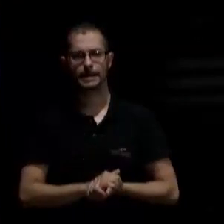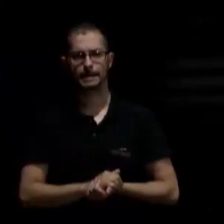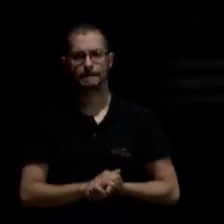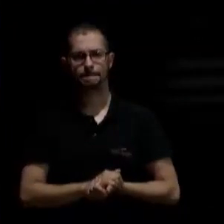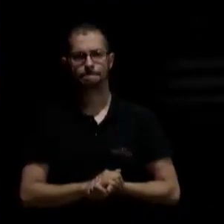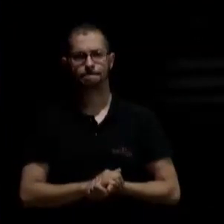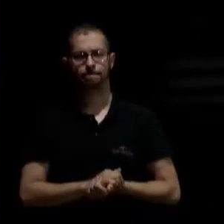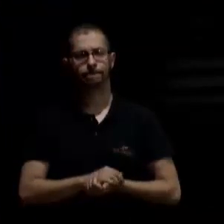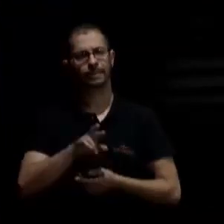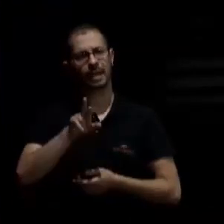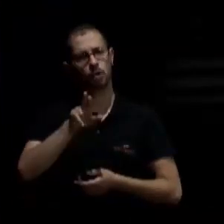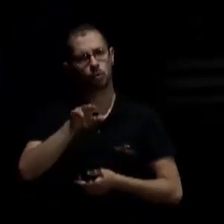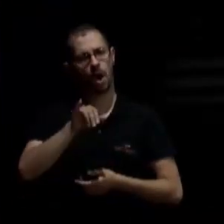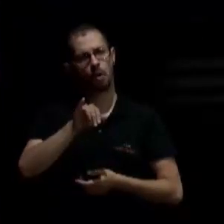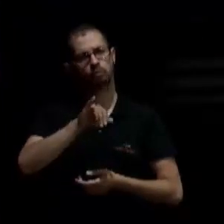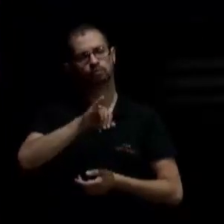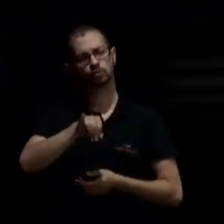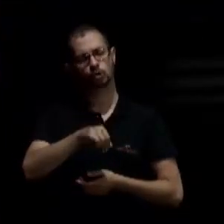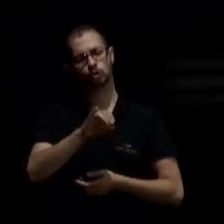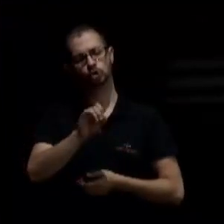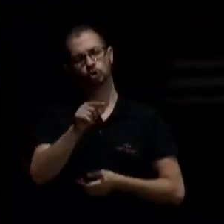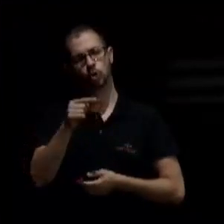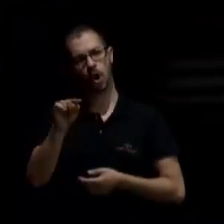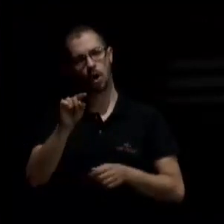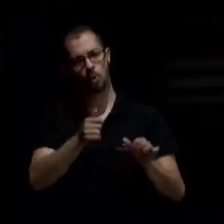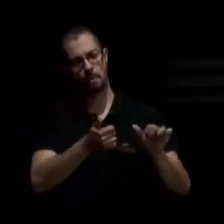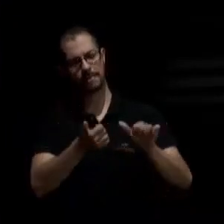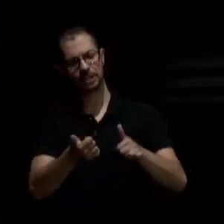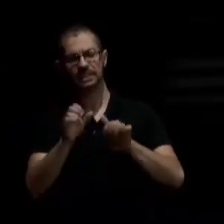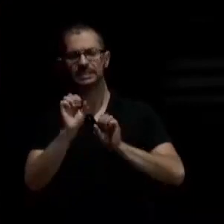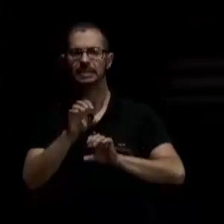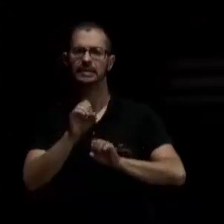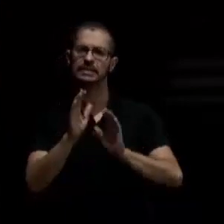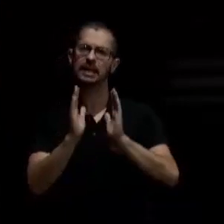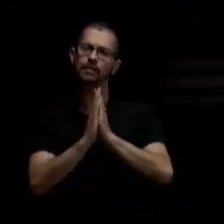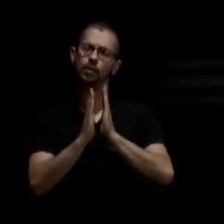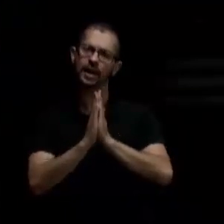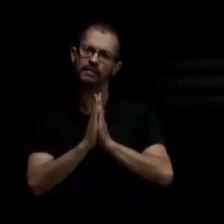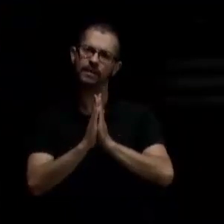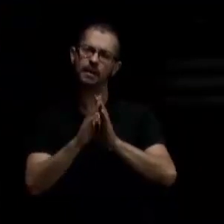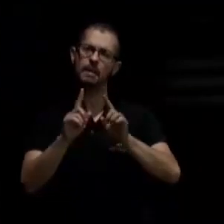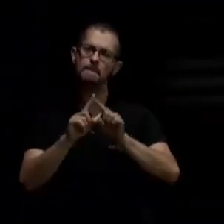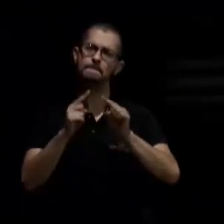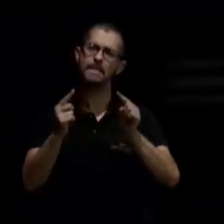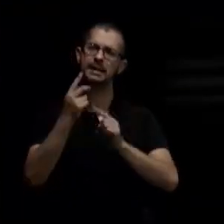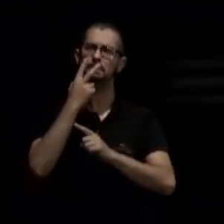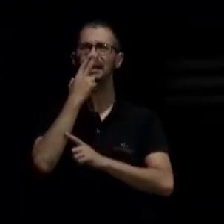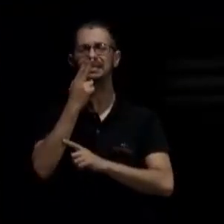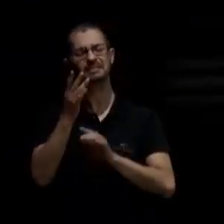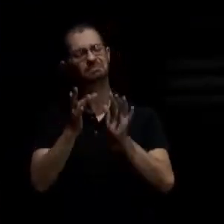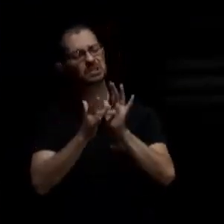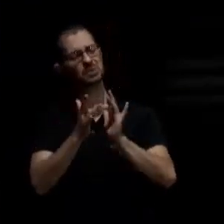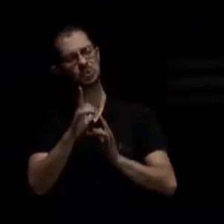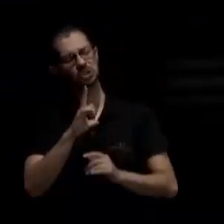Como João Batista e os fariseus costumavam ensinar, mas eles queriam... Parece que Jesus tinha um hábito de